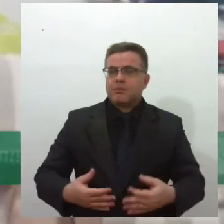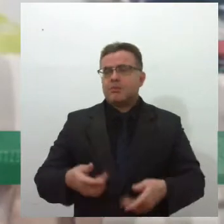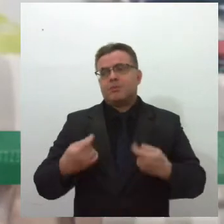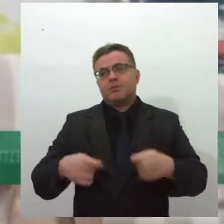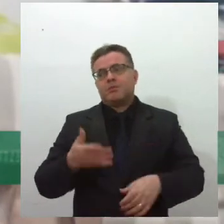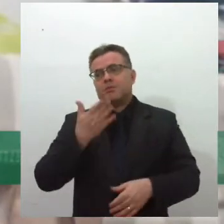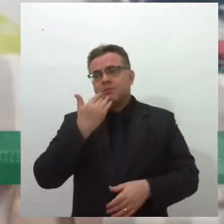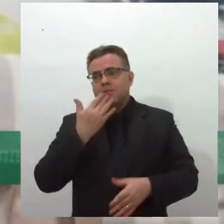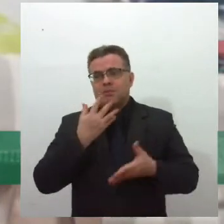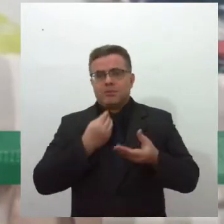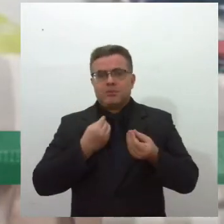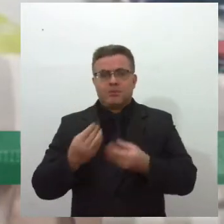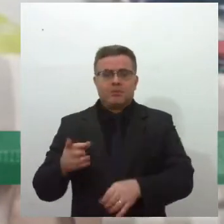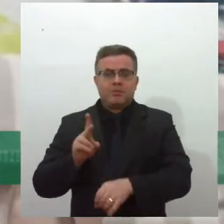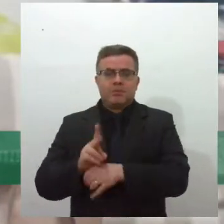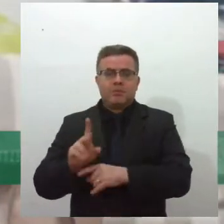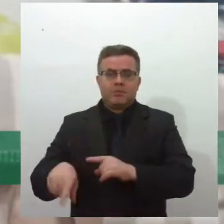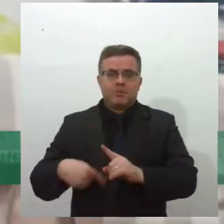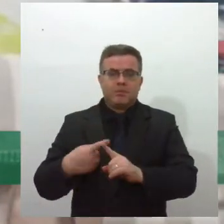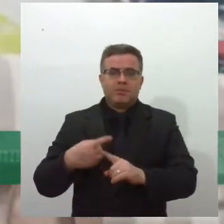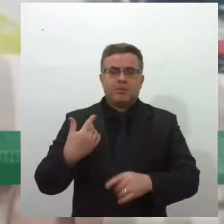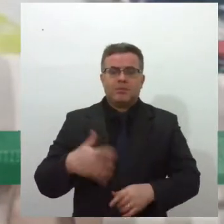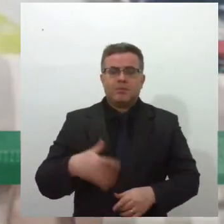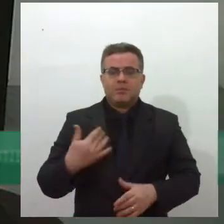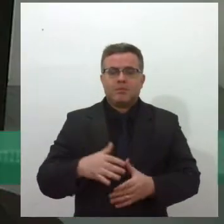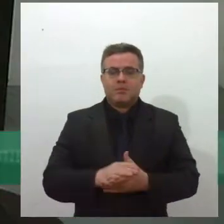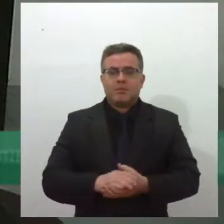de cuidado aumenta muito.